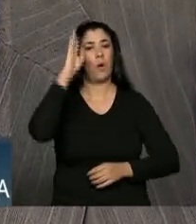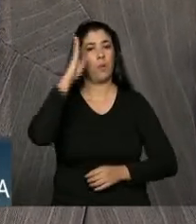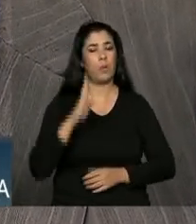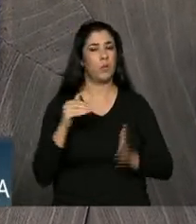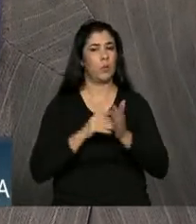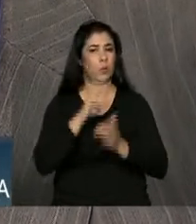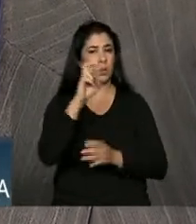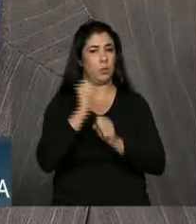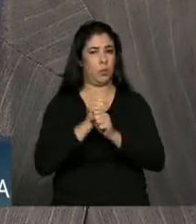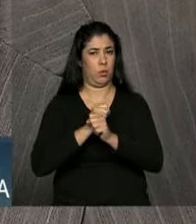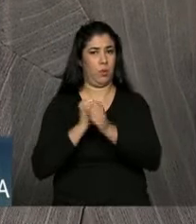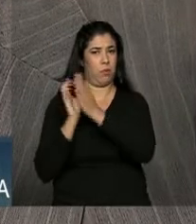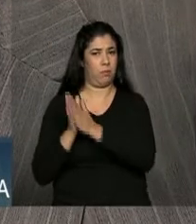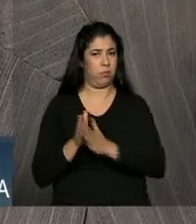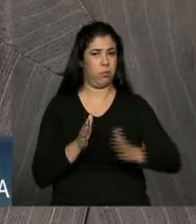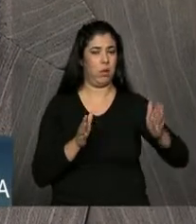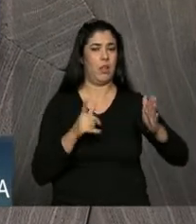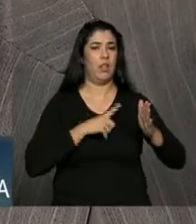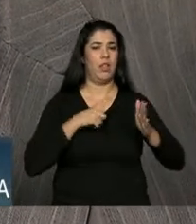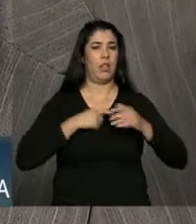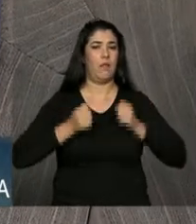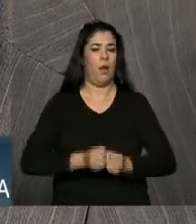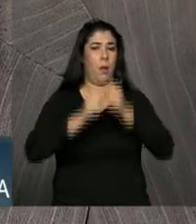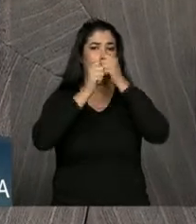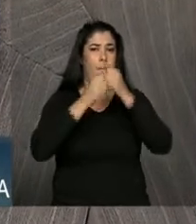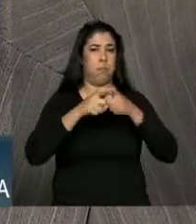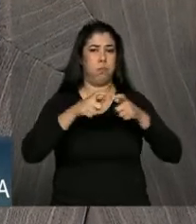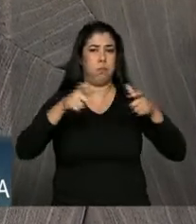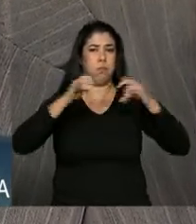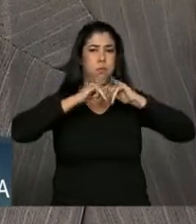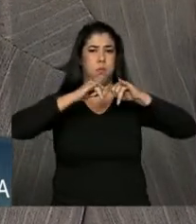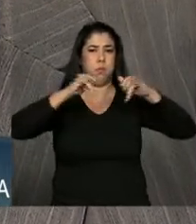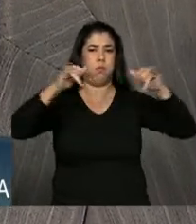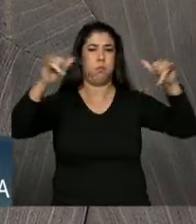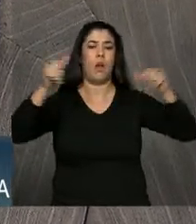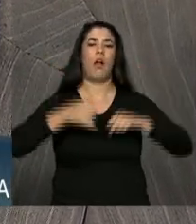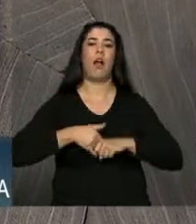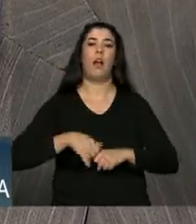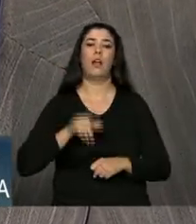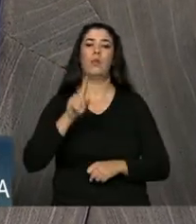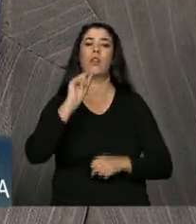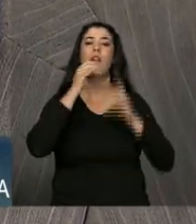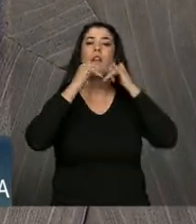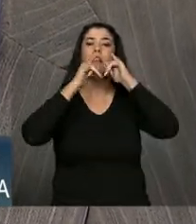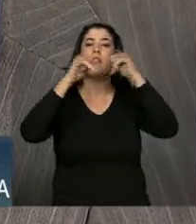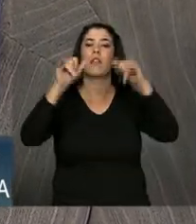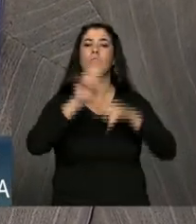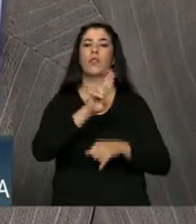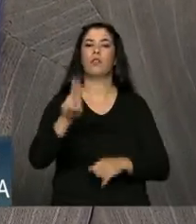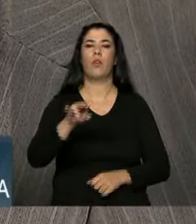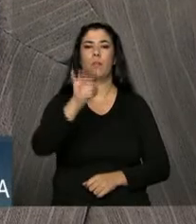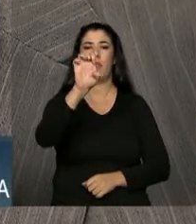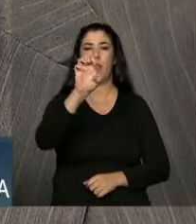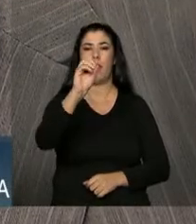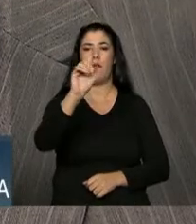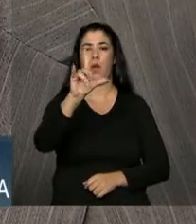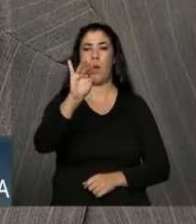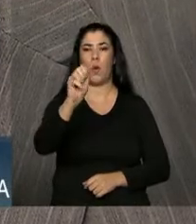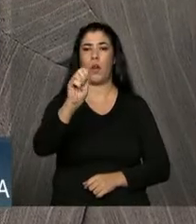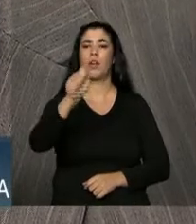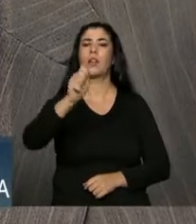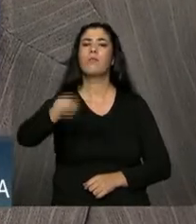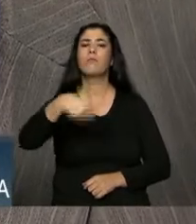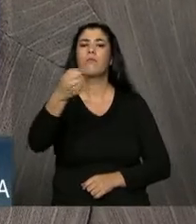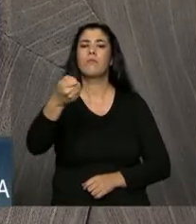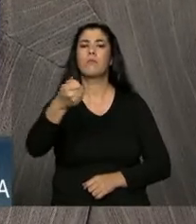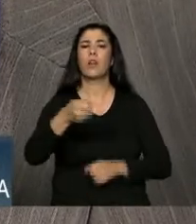cinco anos teve uma explosão da energia eólica é não só uma explosão no